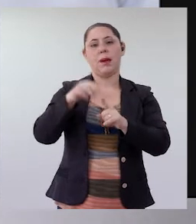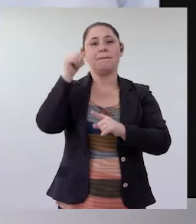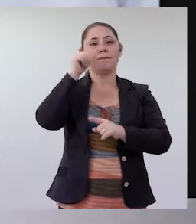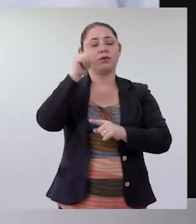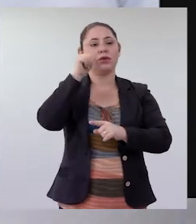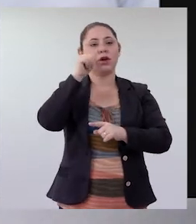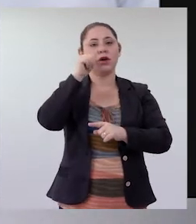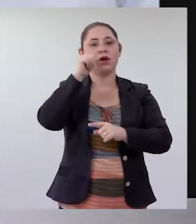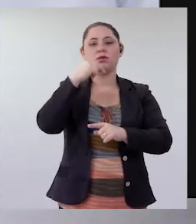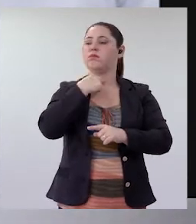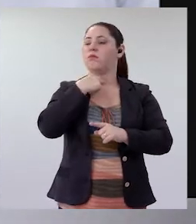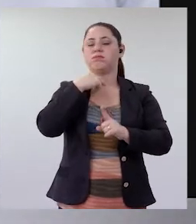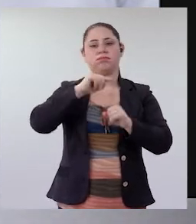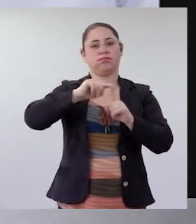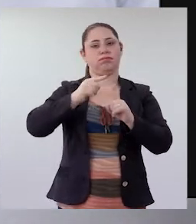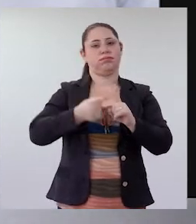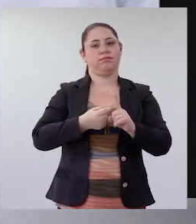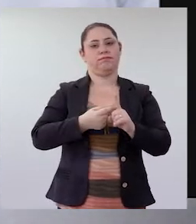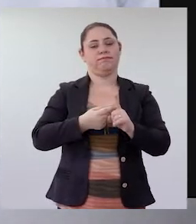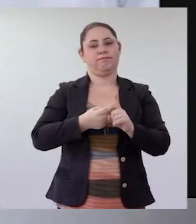mulher também não pode estar grávida.